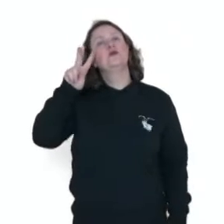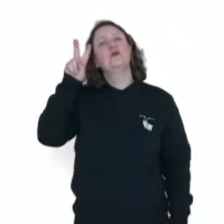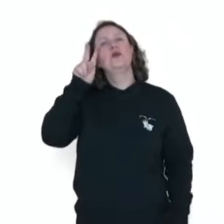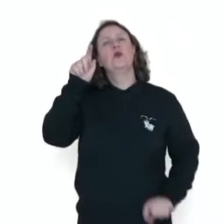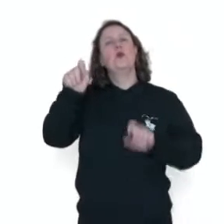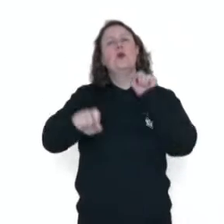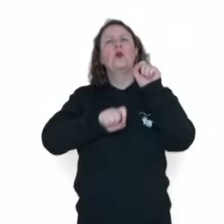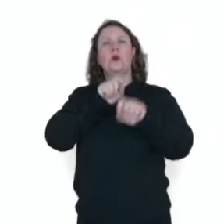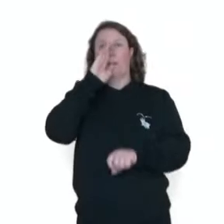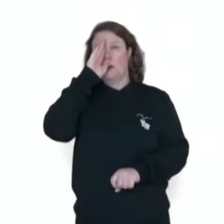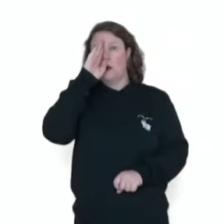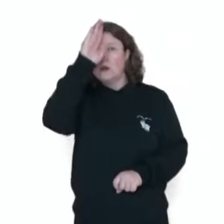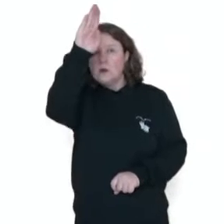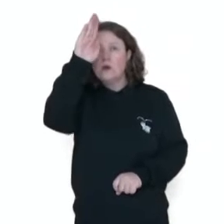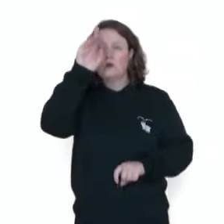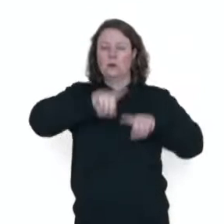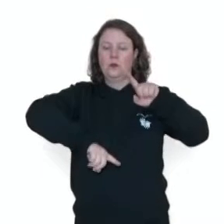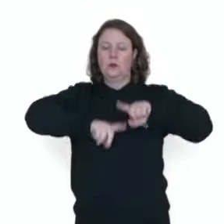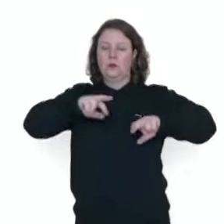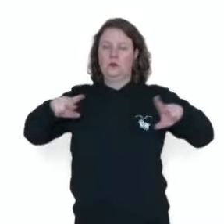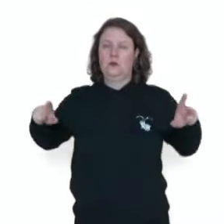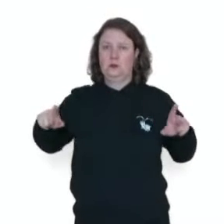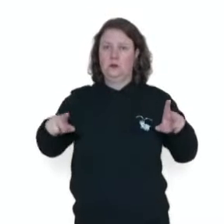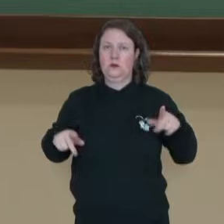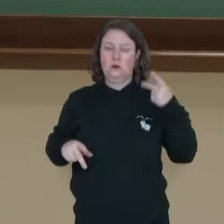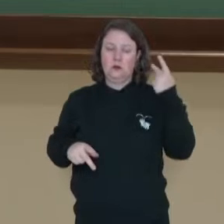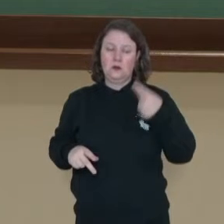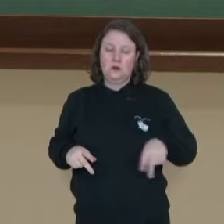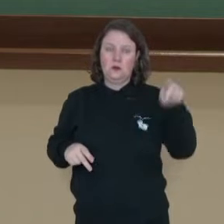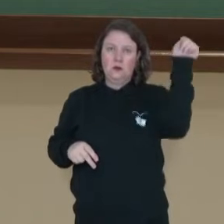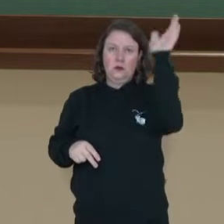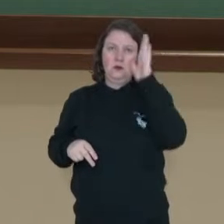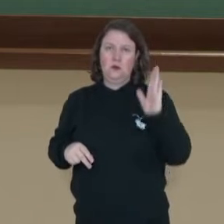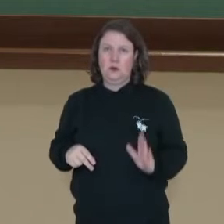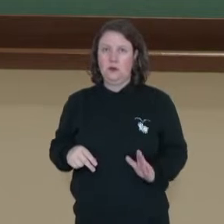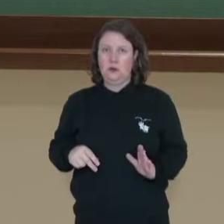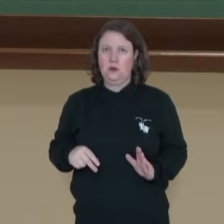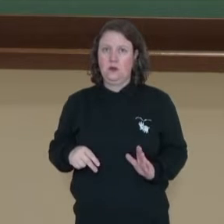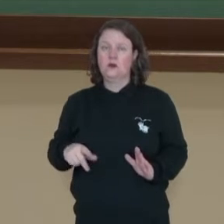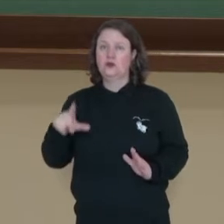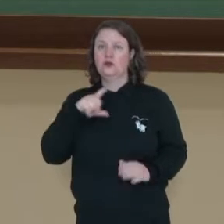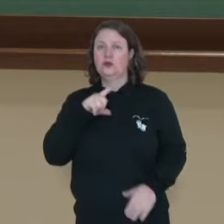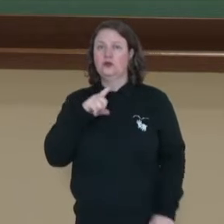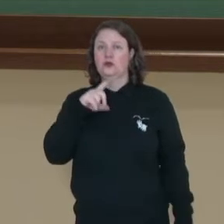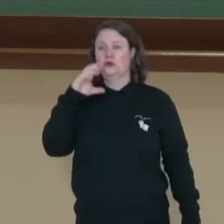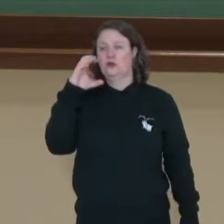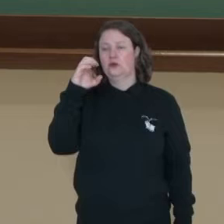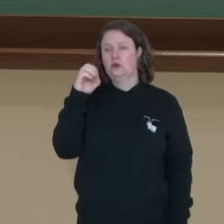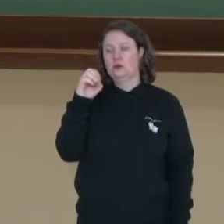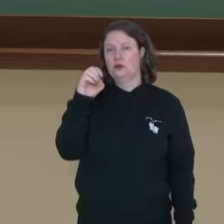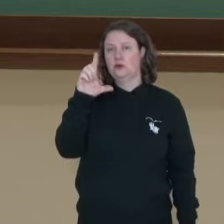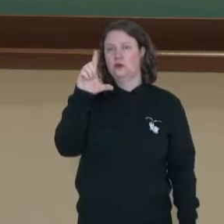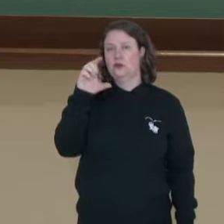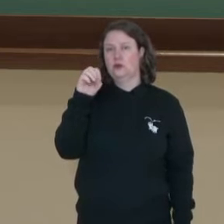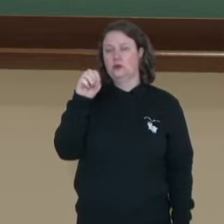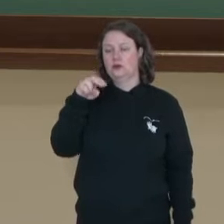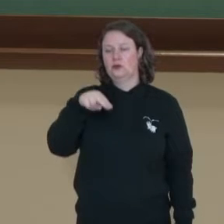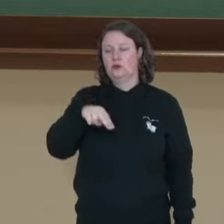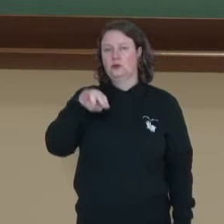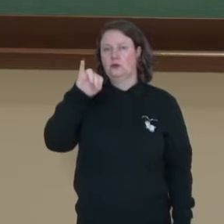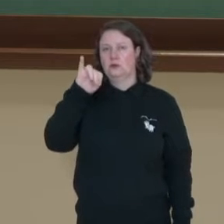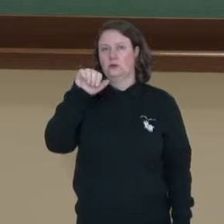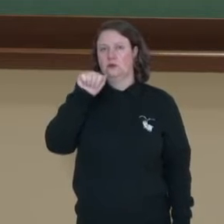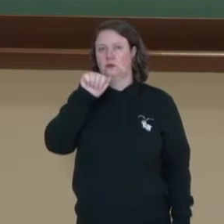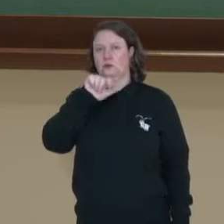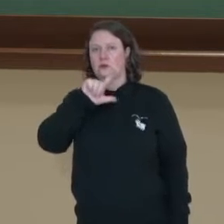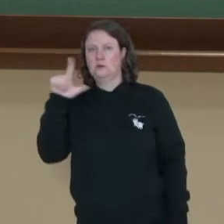era o principal produto da economia brasileira durante o período colonial? Nós tivemos aí alguns ciclos econômicos